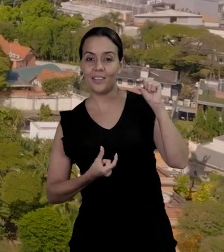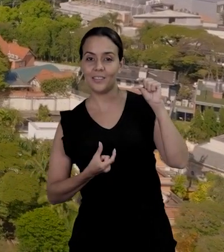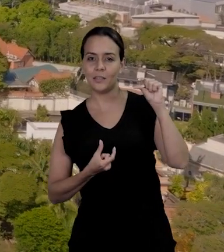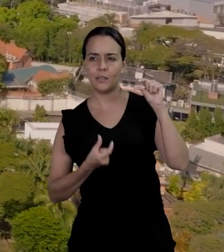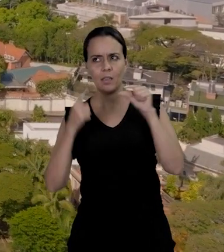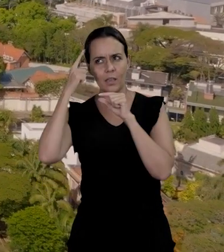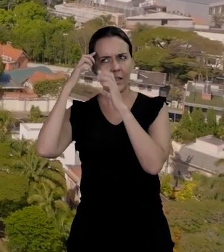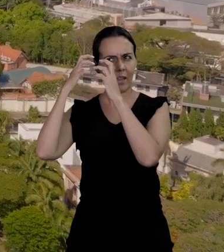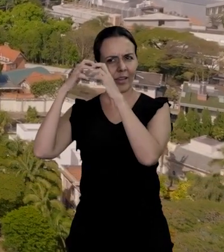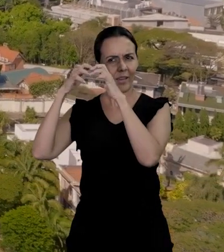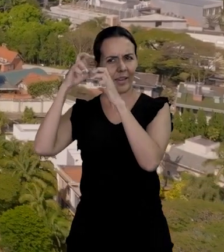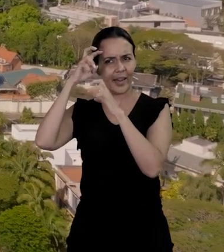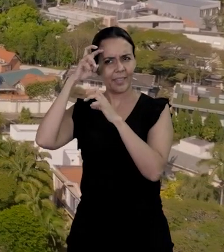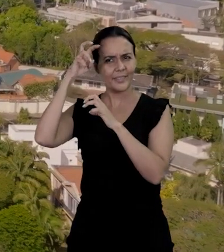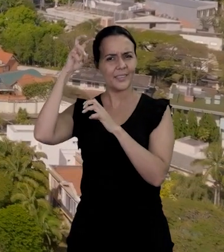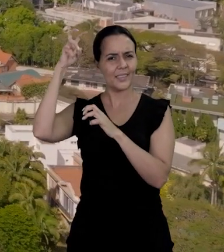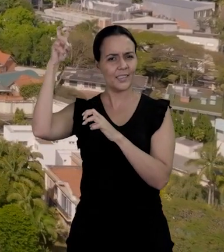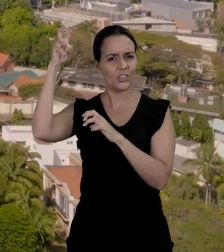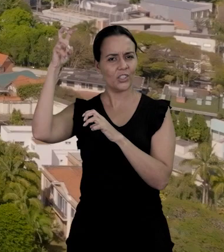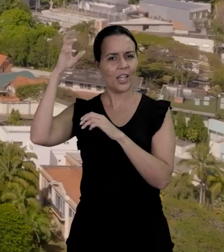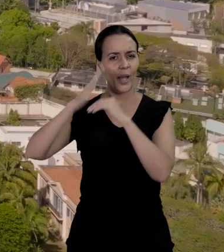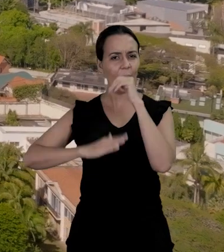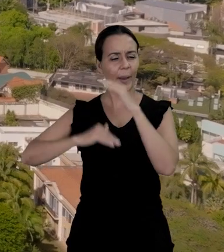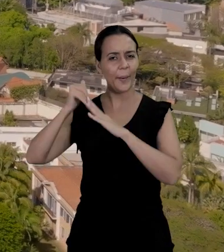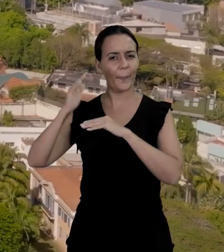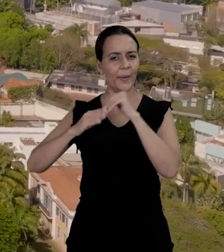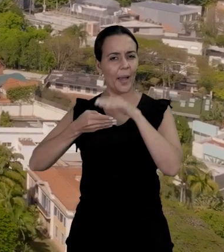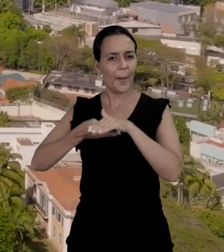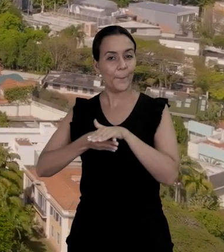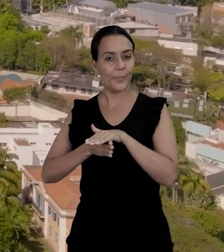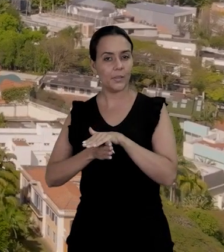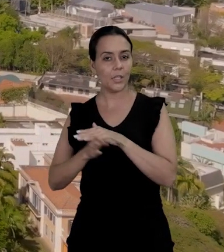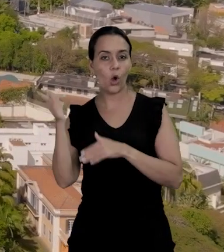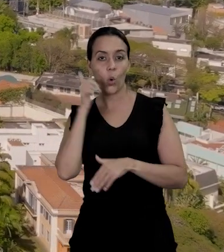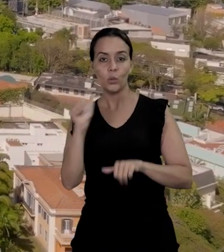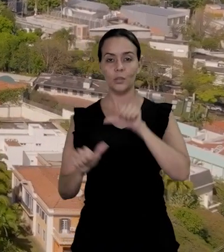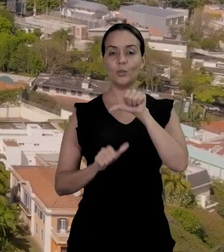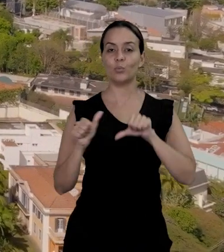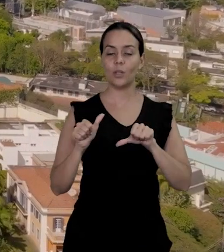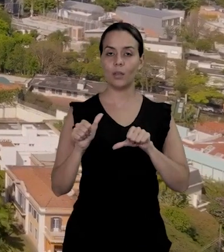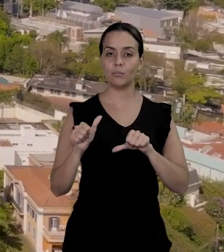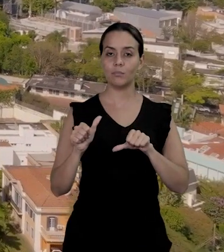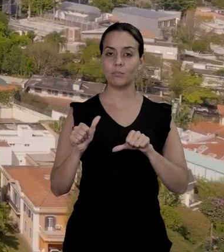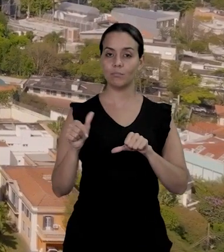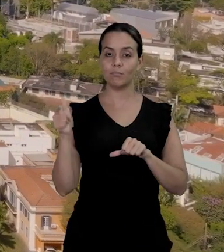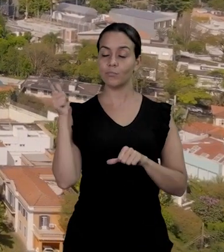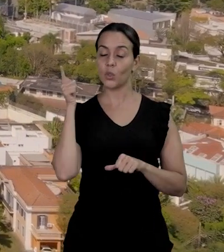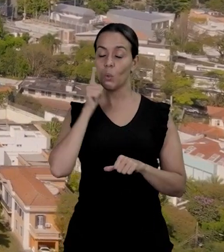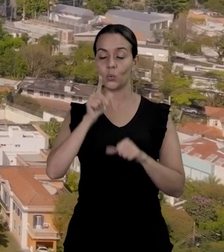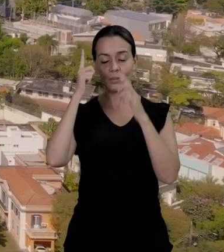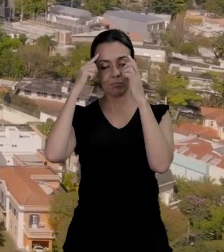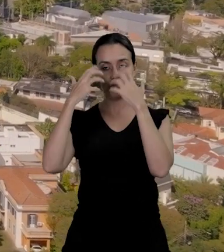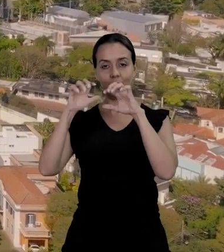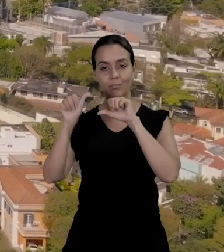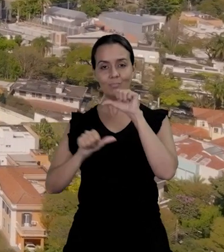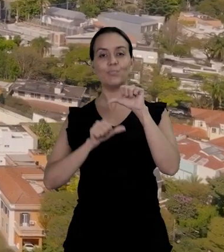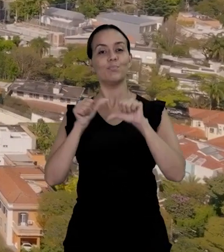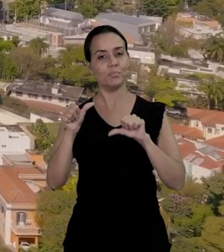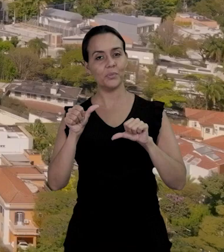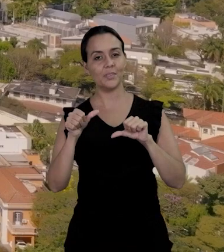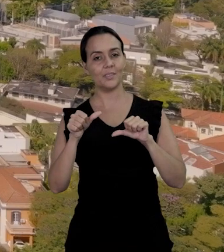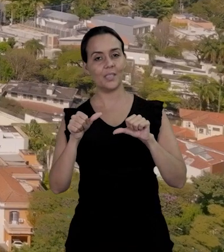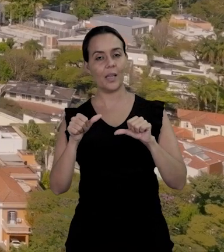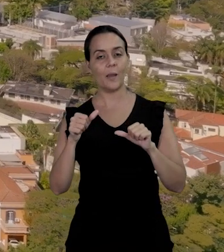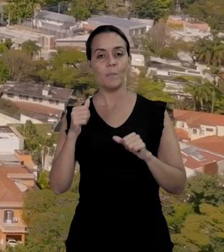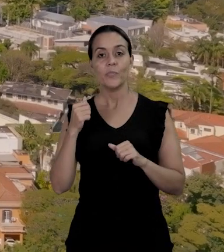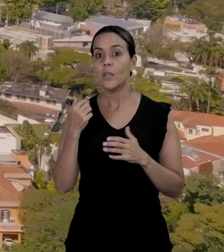que a gente consiga enxergar os sinais do futuro, ter visões de futuros extraordinários, criarmos os melhores